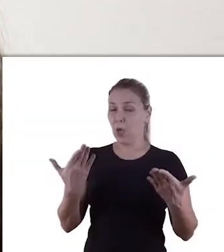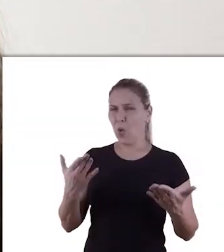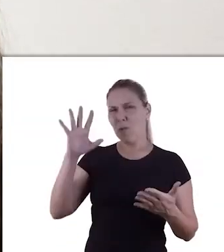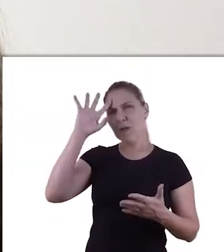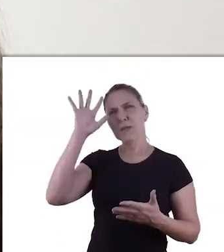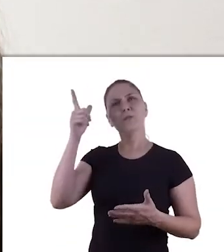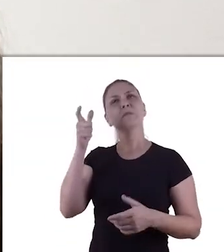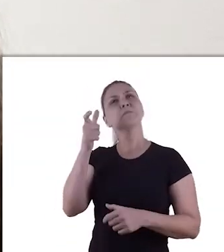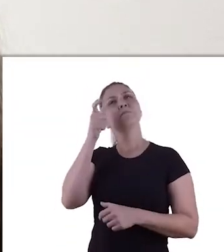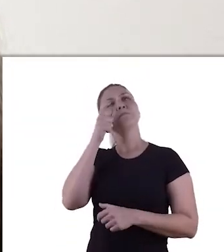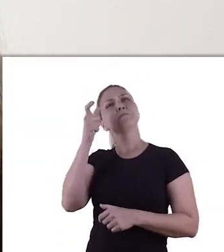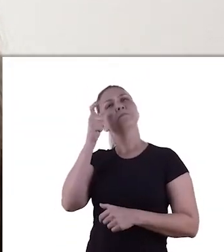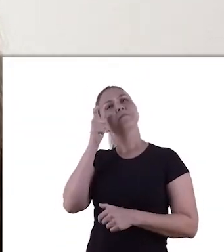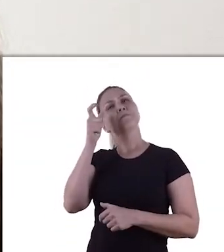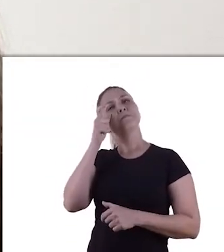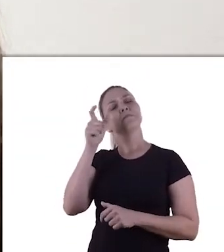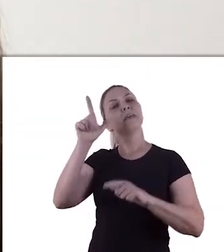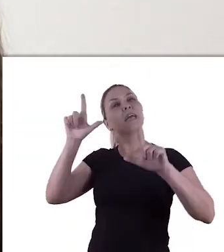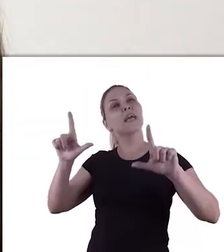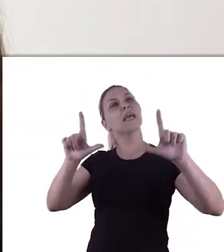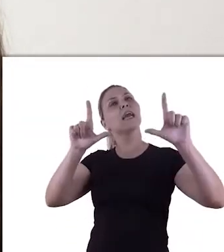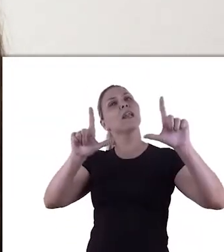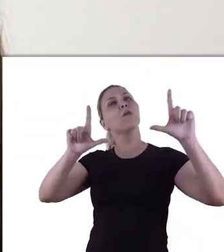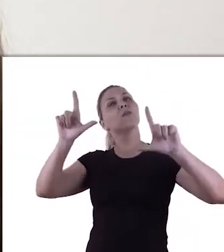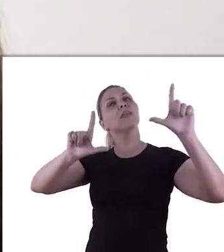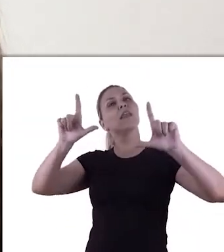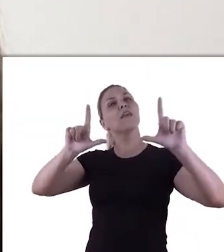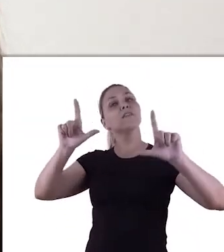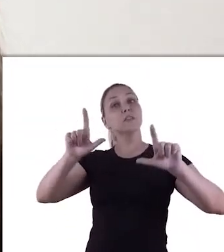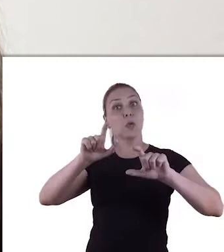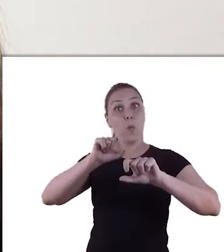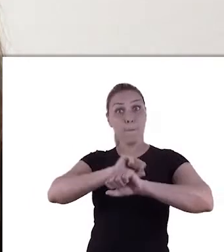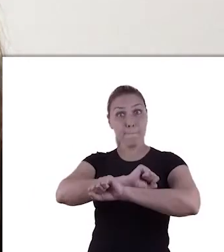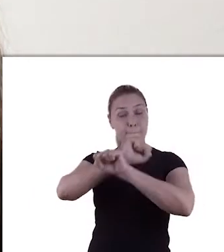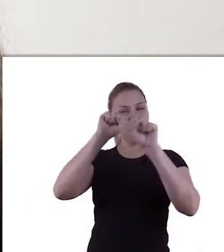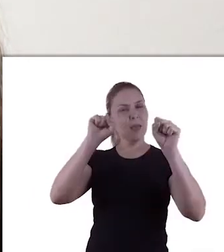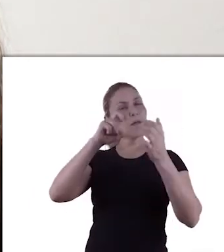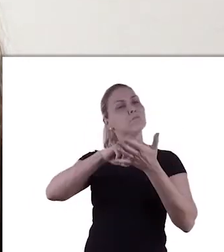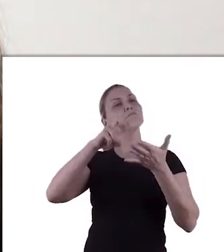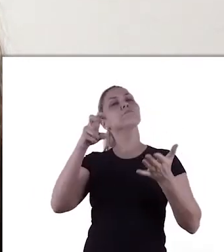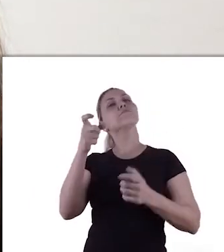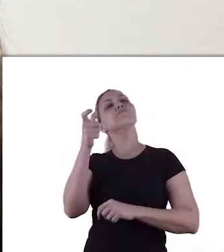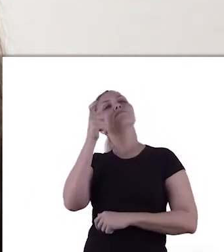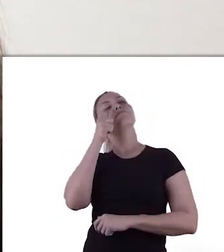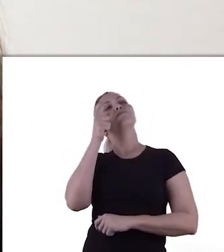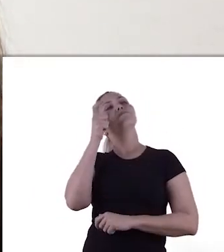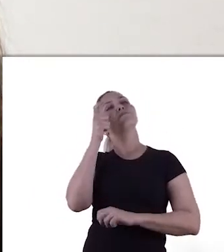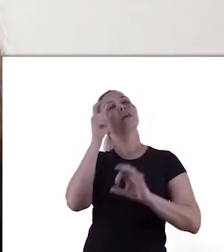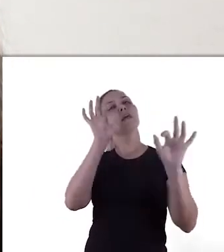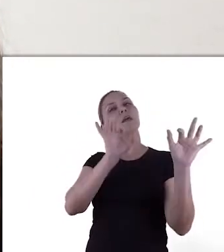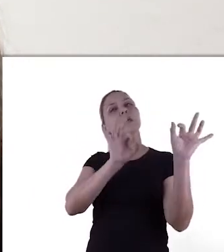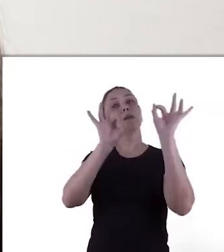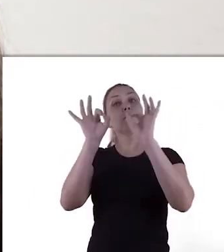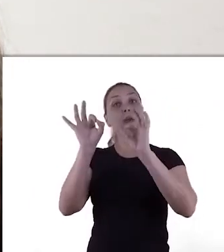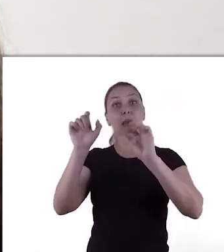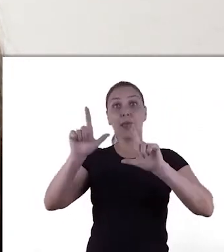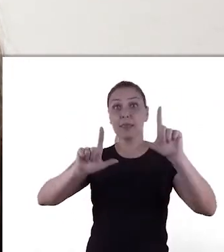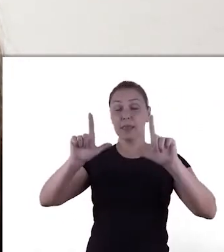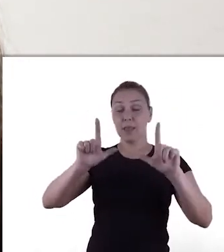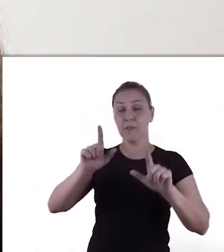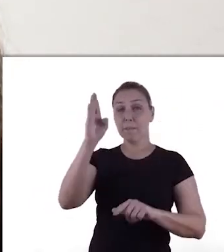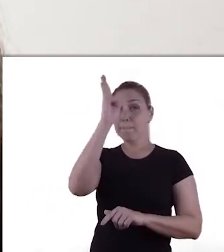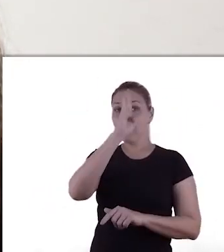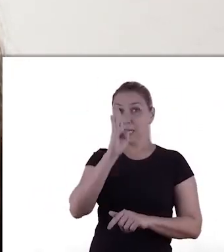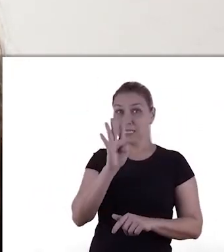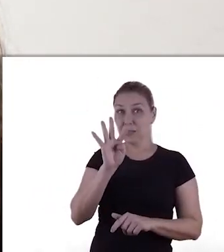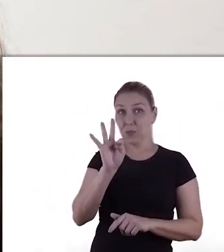Eu resolvi assistir alguns canais pela manhã, então eu assisti a TV Brasil, que